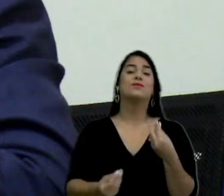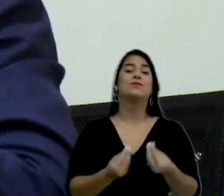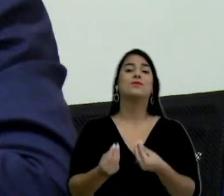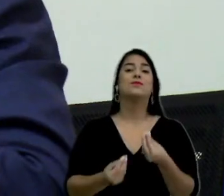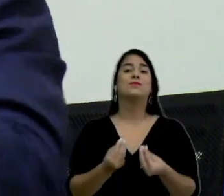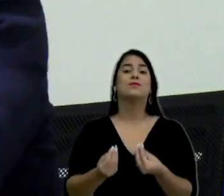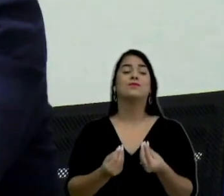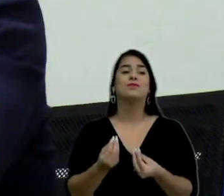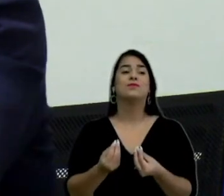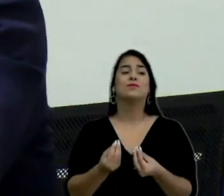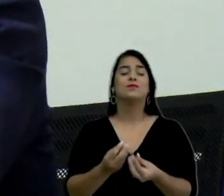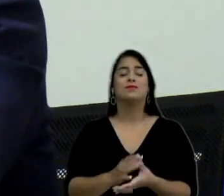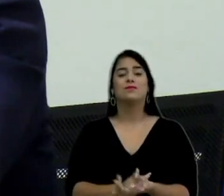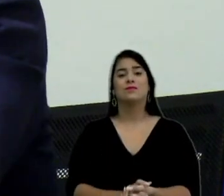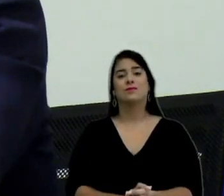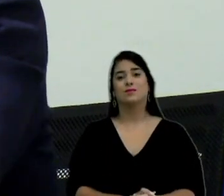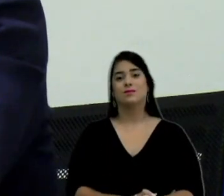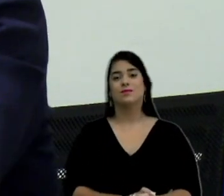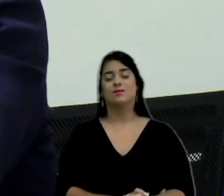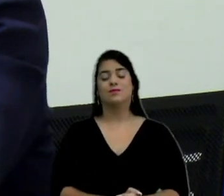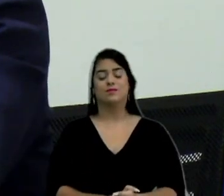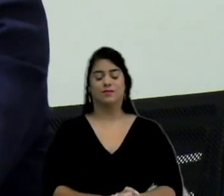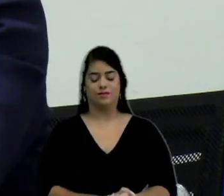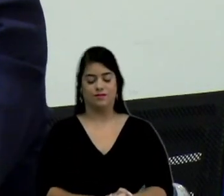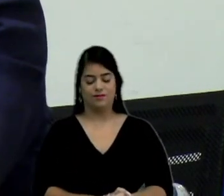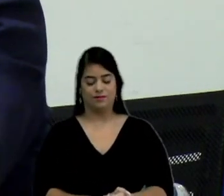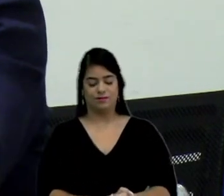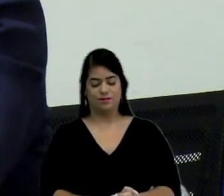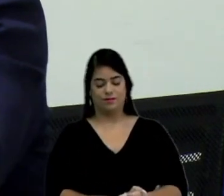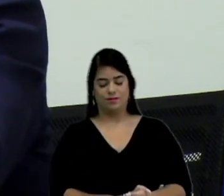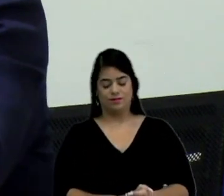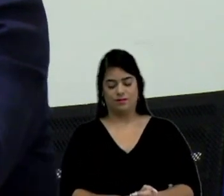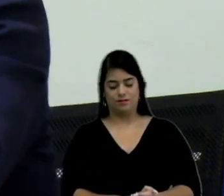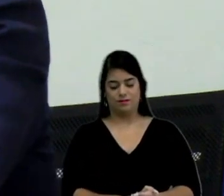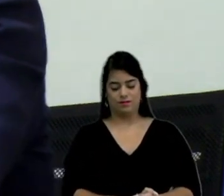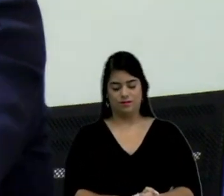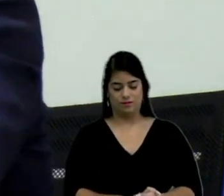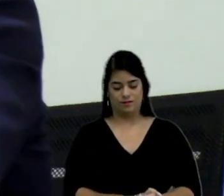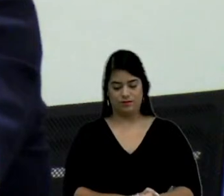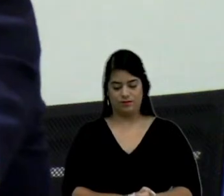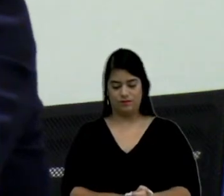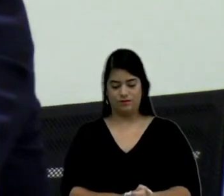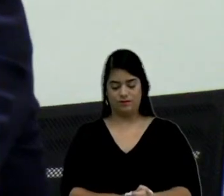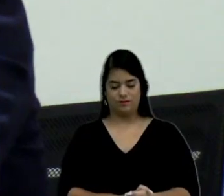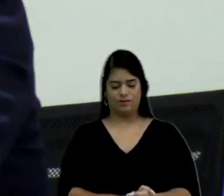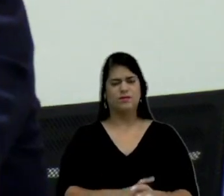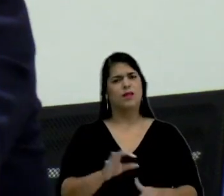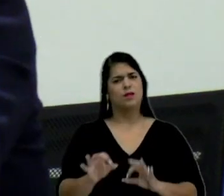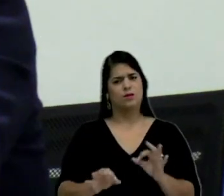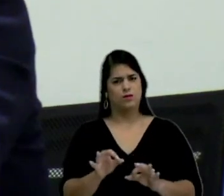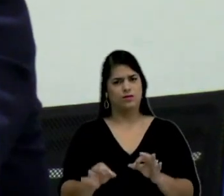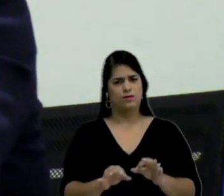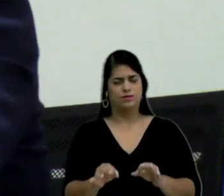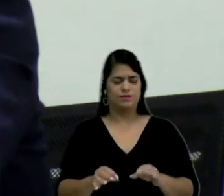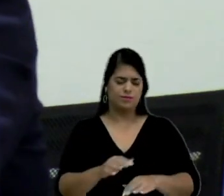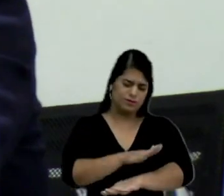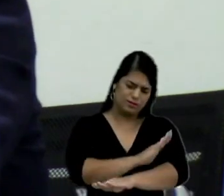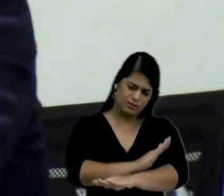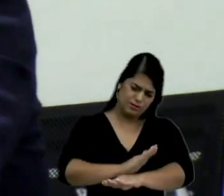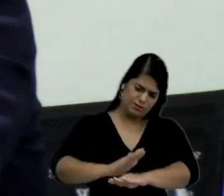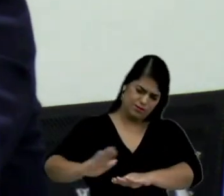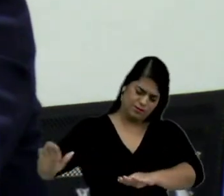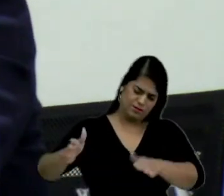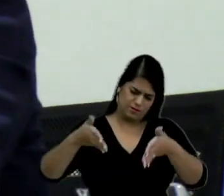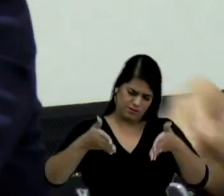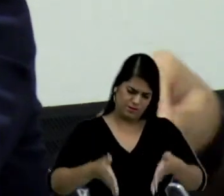o o calçamento não é colocando um piso lá no cemitério né tirando o